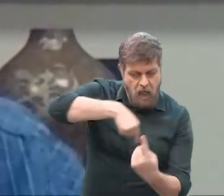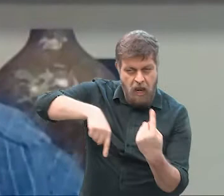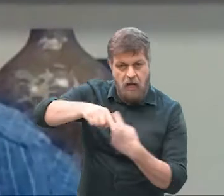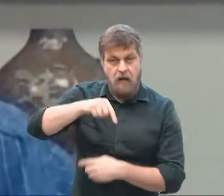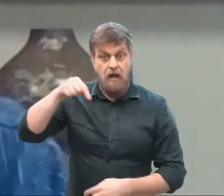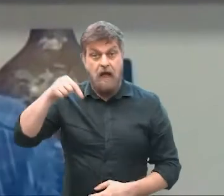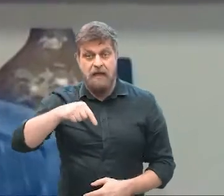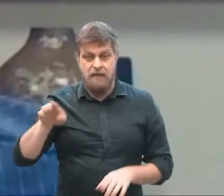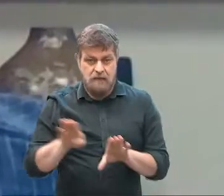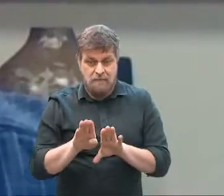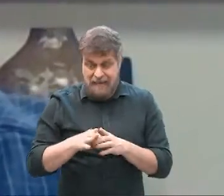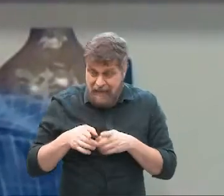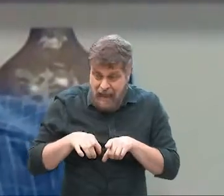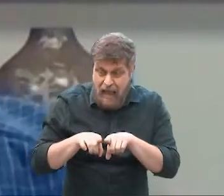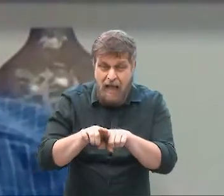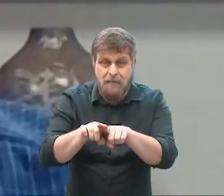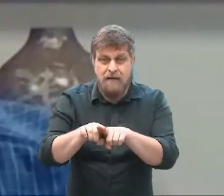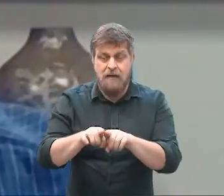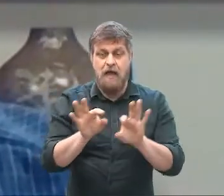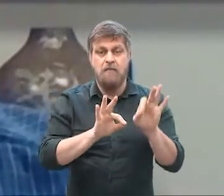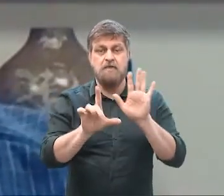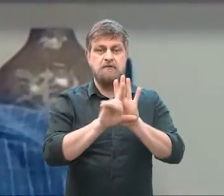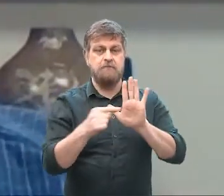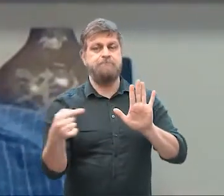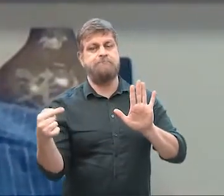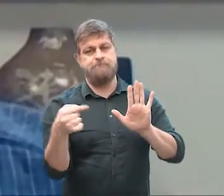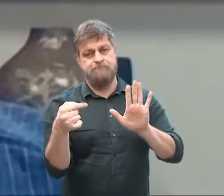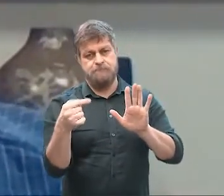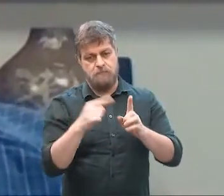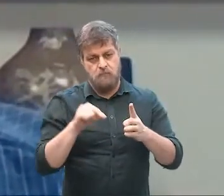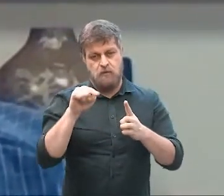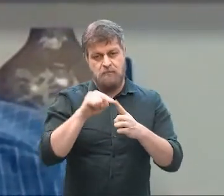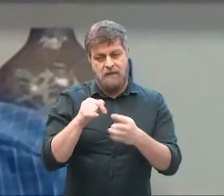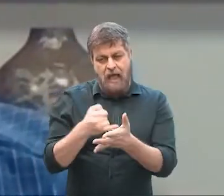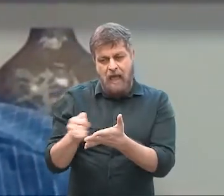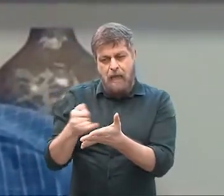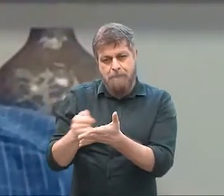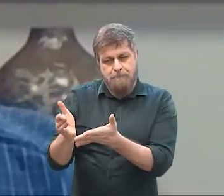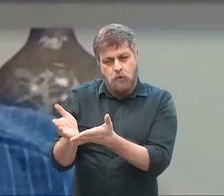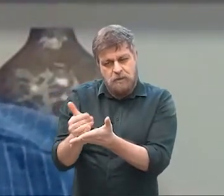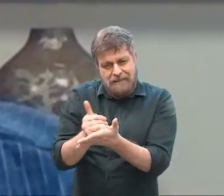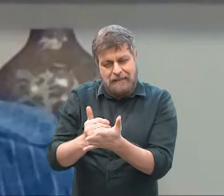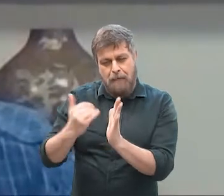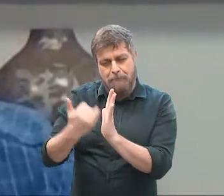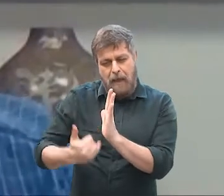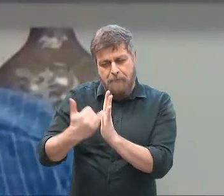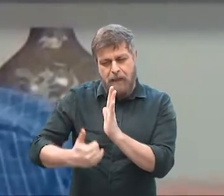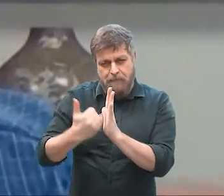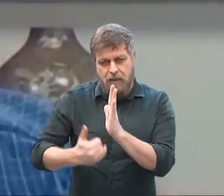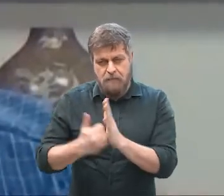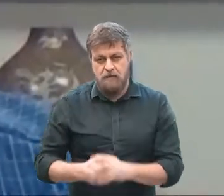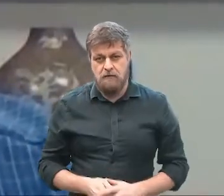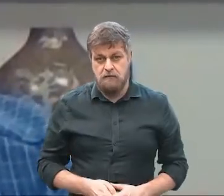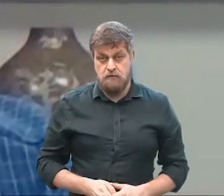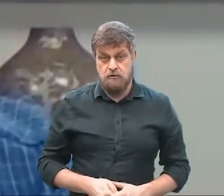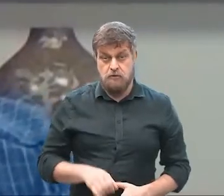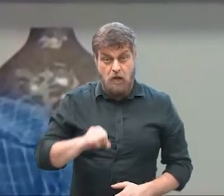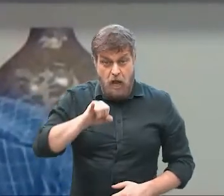Tudo isso caminha junto a esse projeto de lei. Imóvel comercial, e não é só o